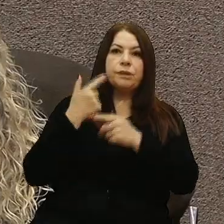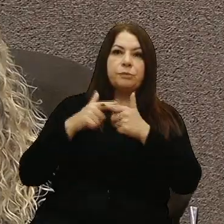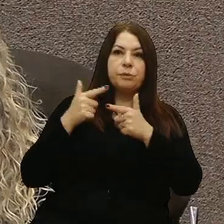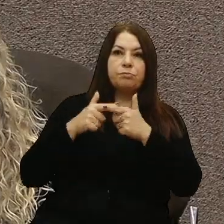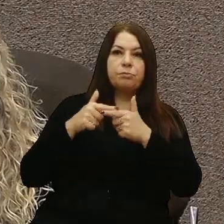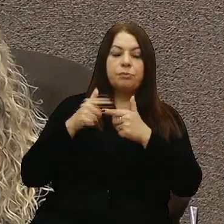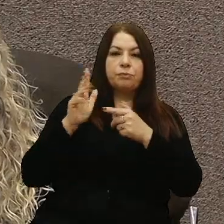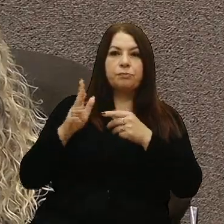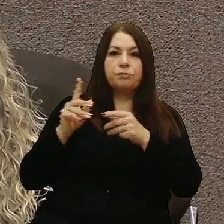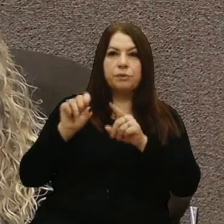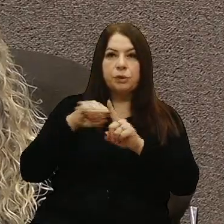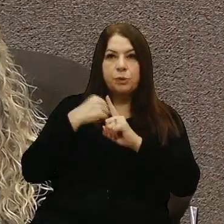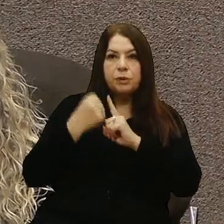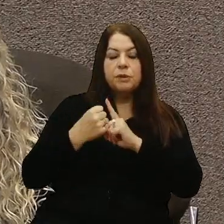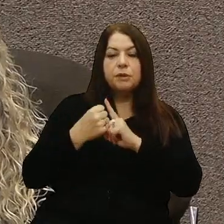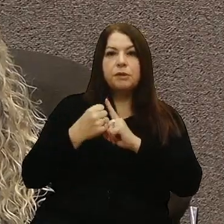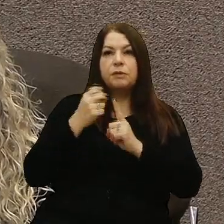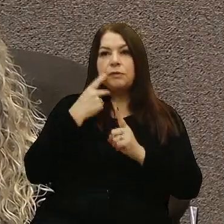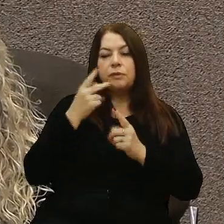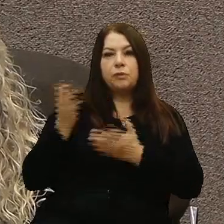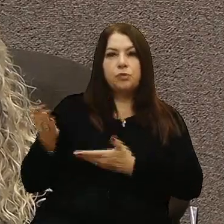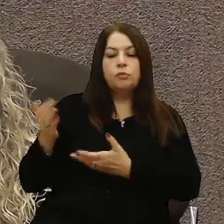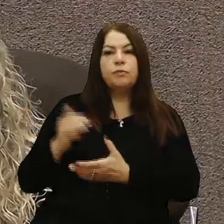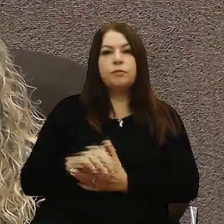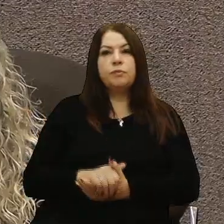hoje na nossa sociedade, me refiro aos jovens,